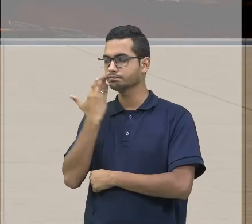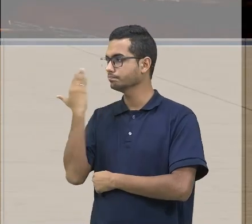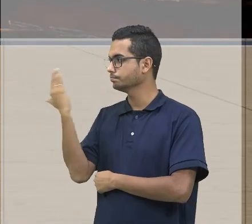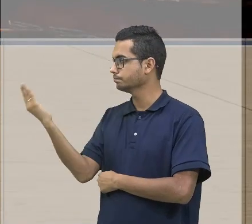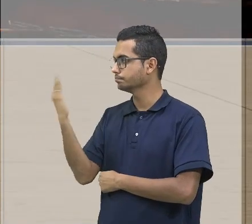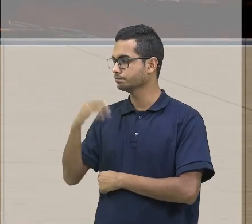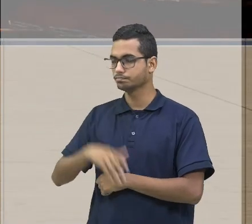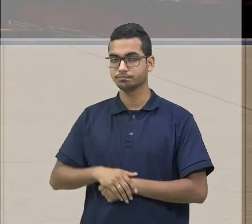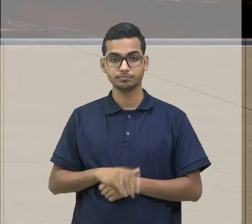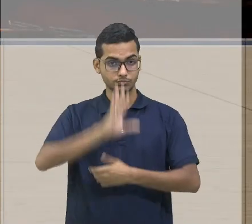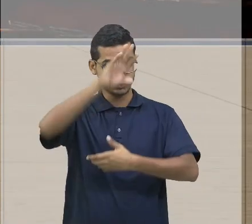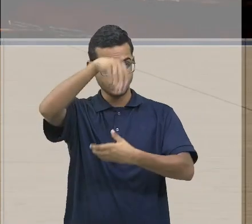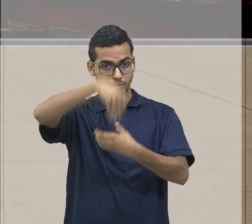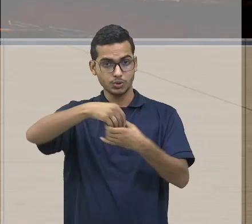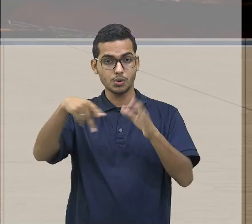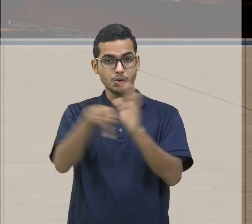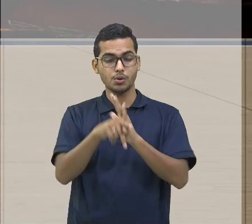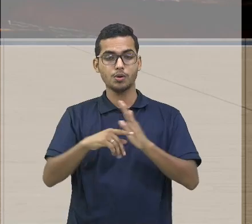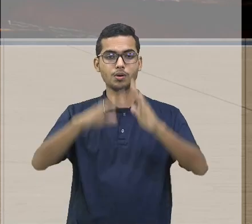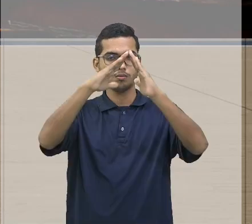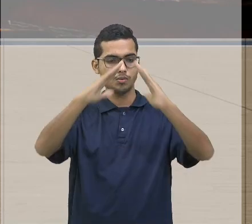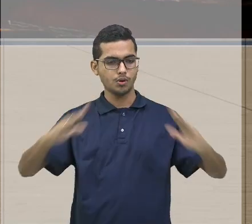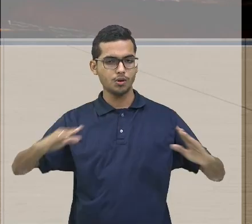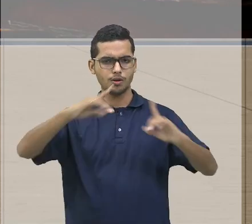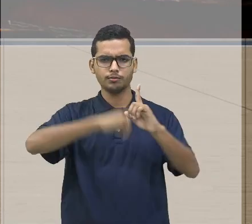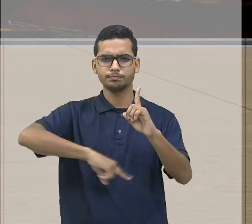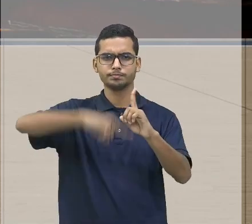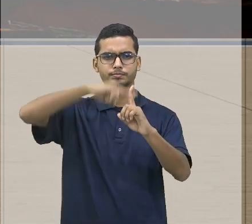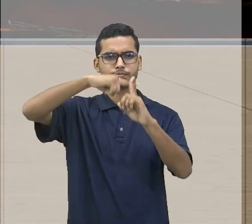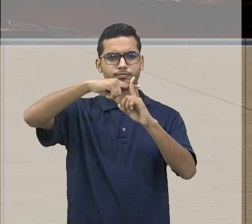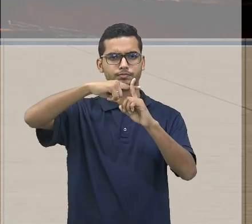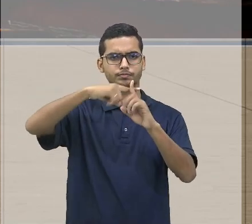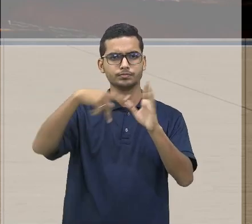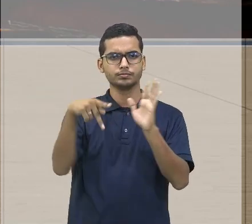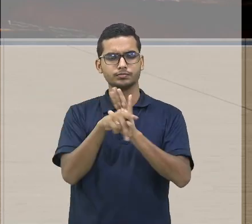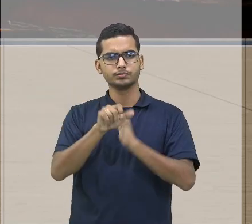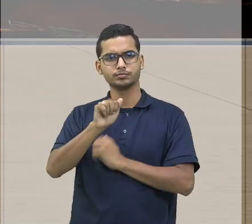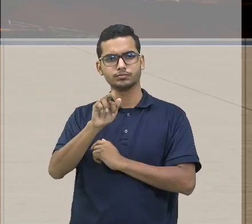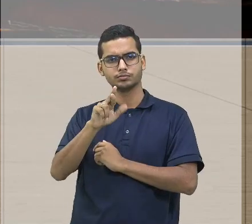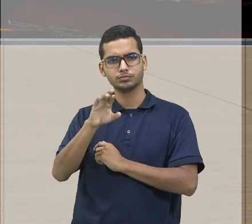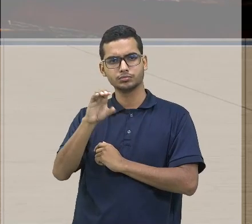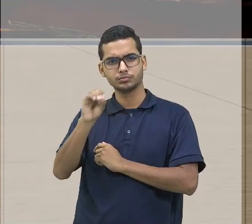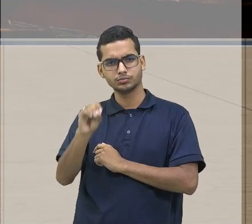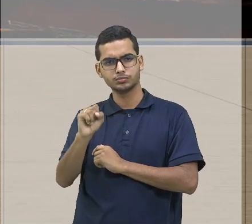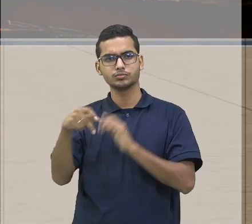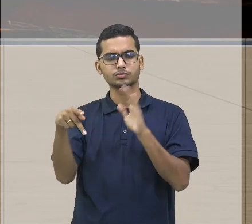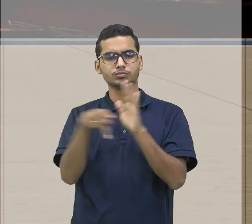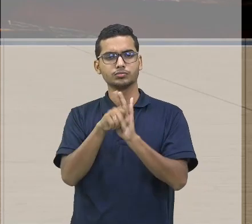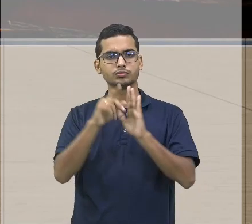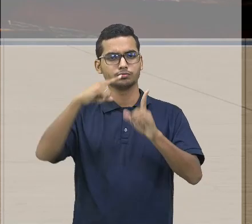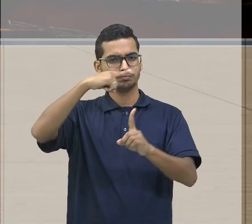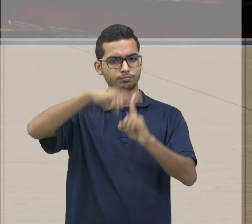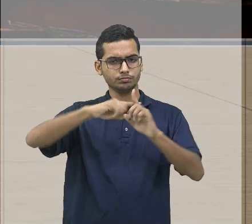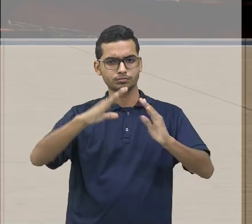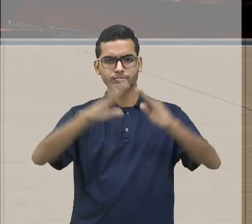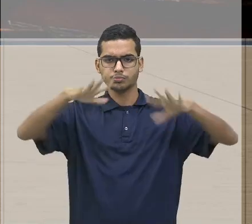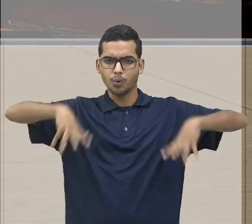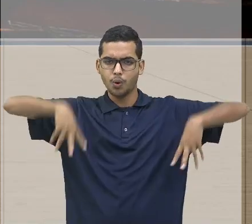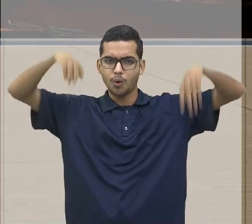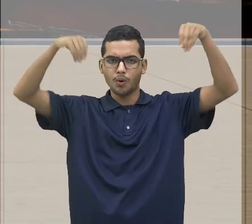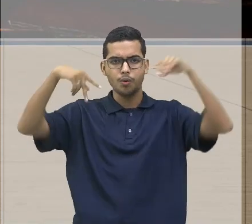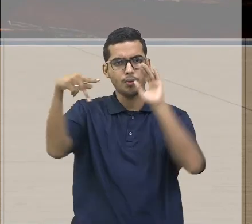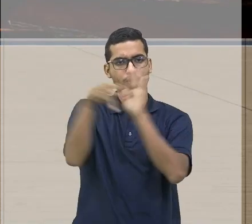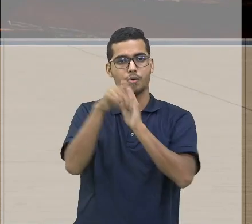do interior de uma igreja, no caso aqui, Arcos e abóbadas da Catedral de Amiens, na França. Por que eu mudei de cenário e vim para o interior de uma